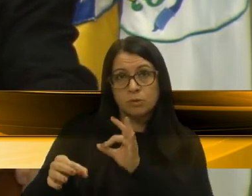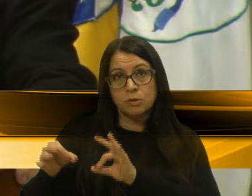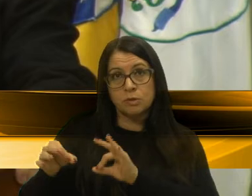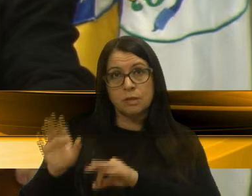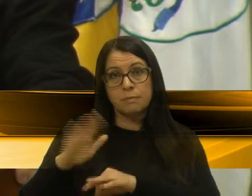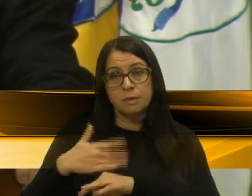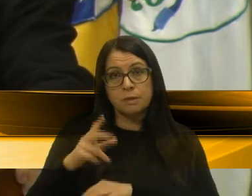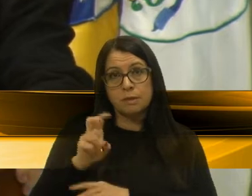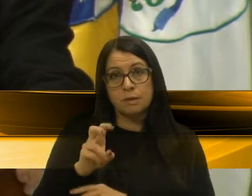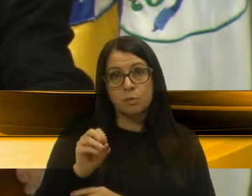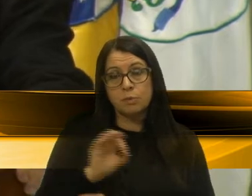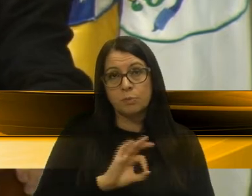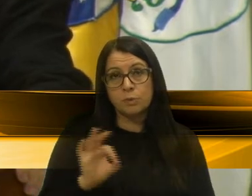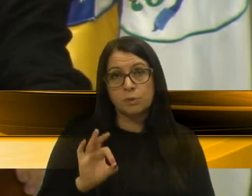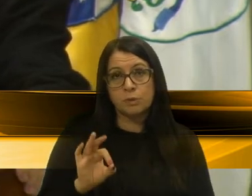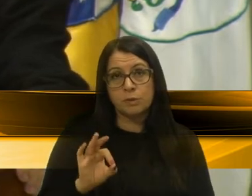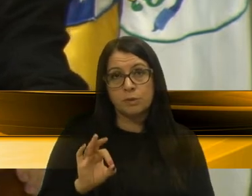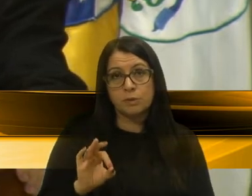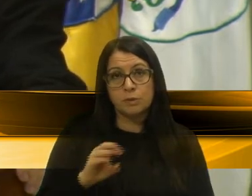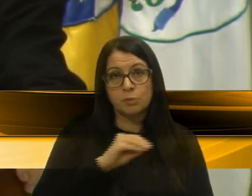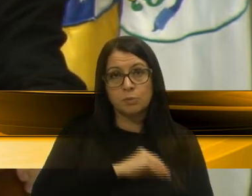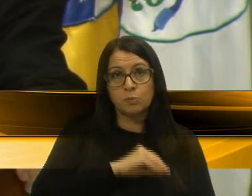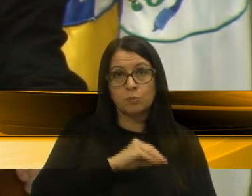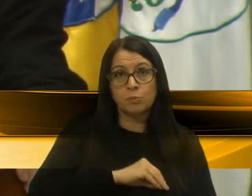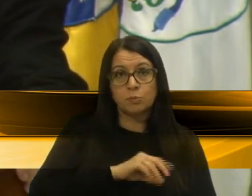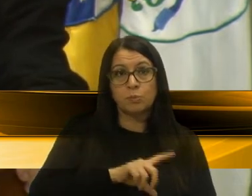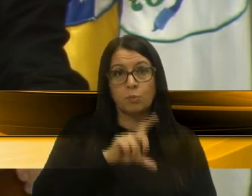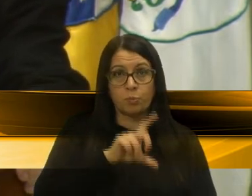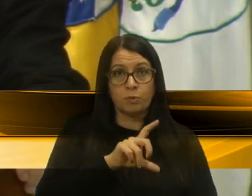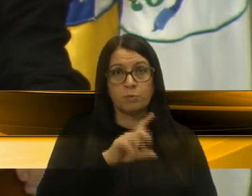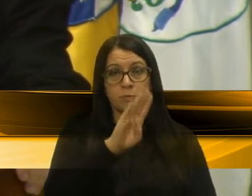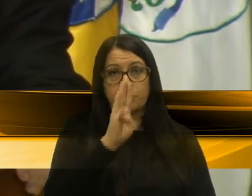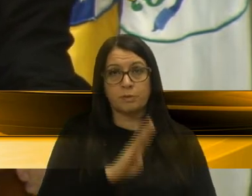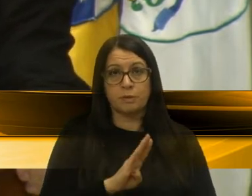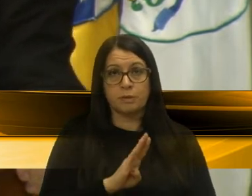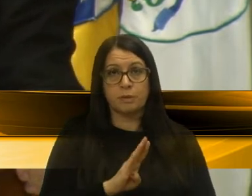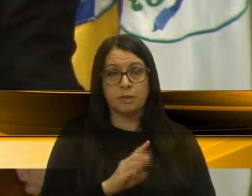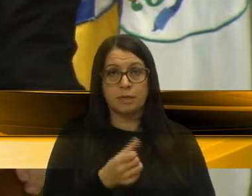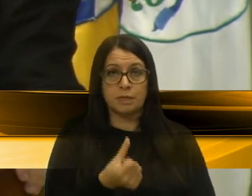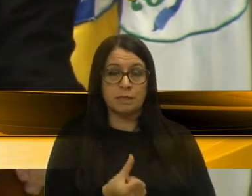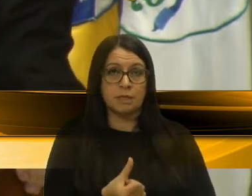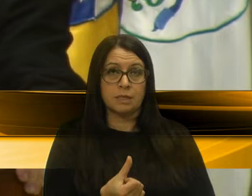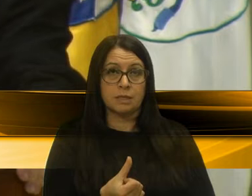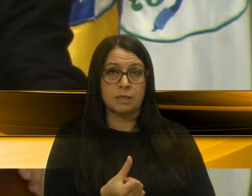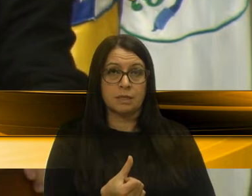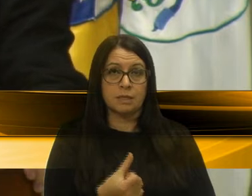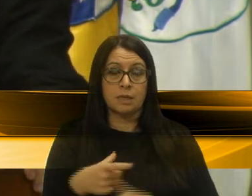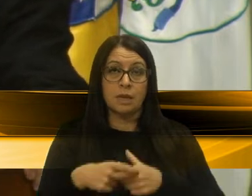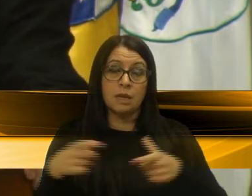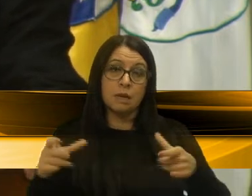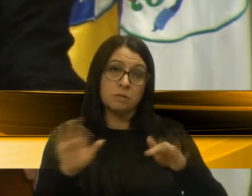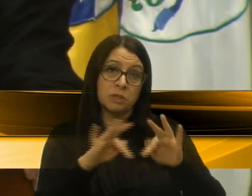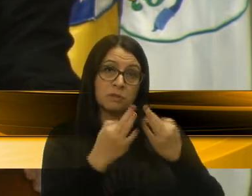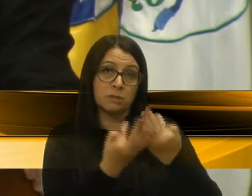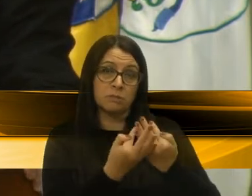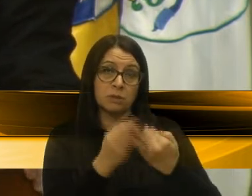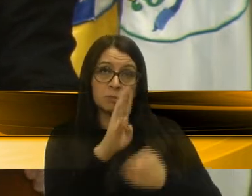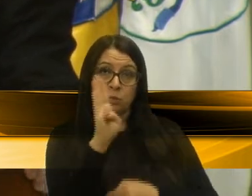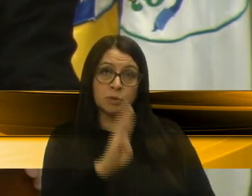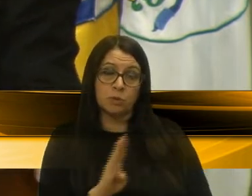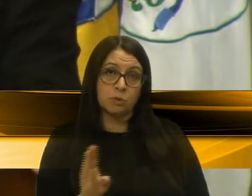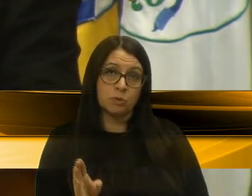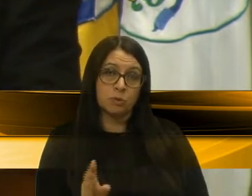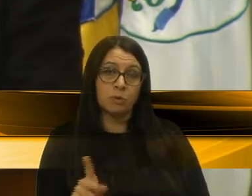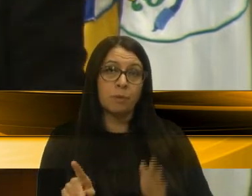mais de 50% da renda nacional. 6 grandes famílias no Brasil